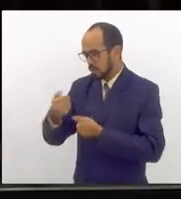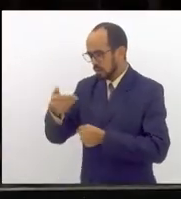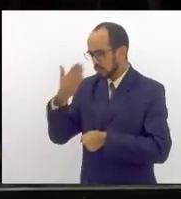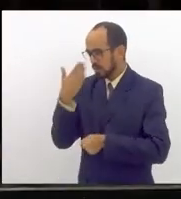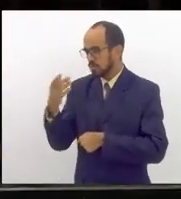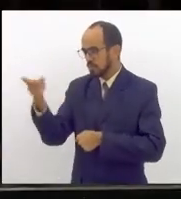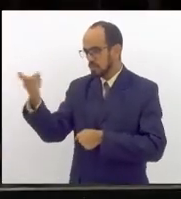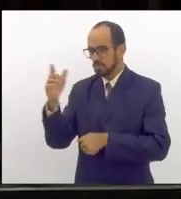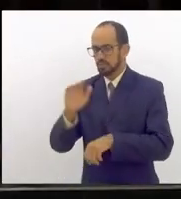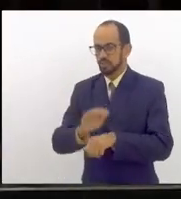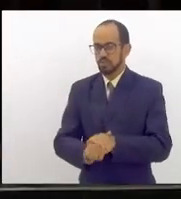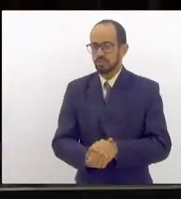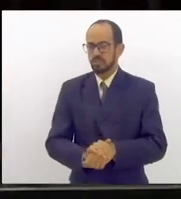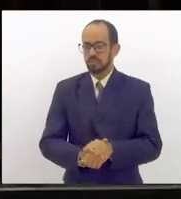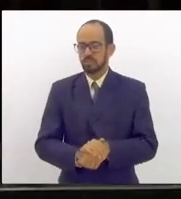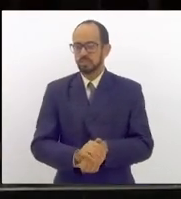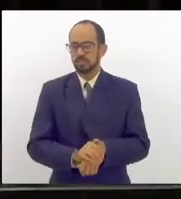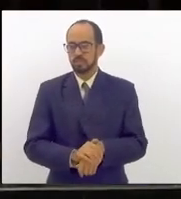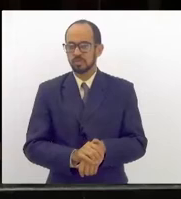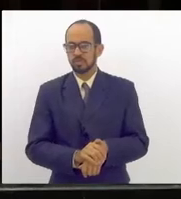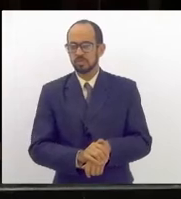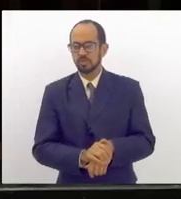frente a Mônica